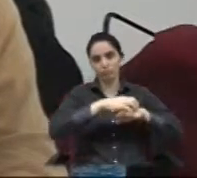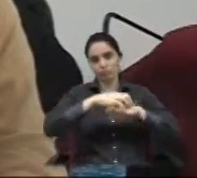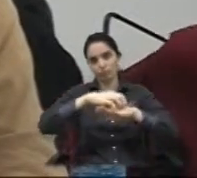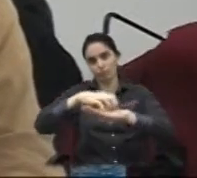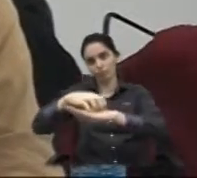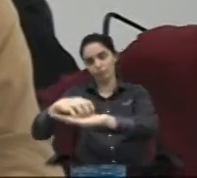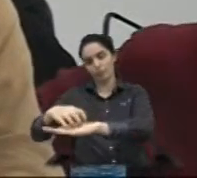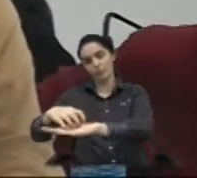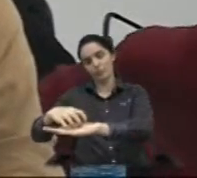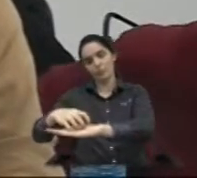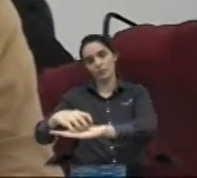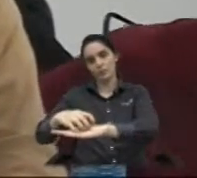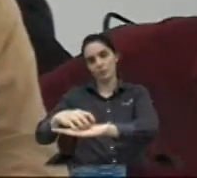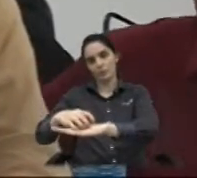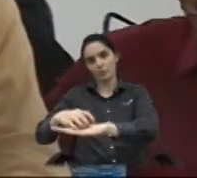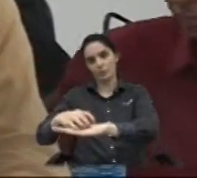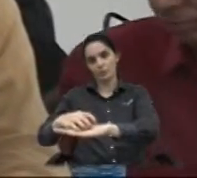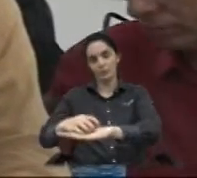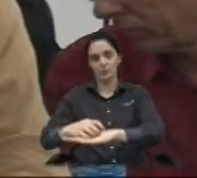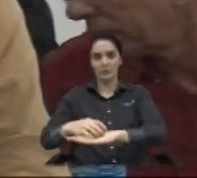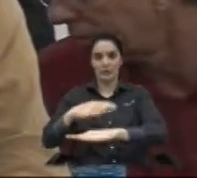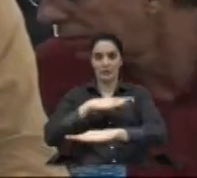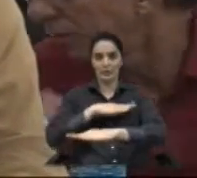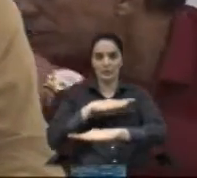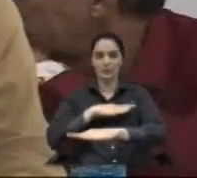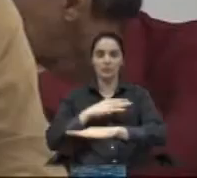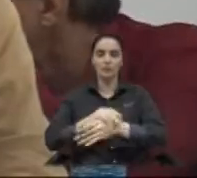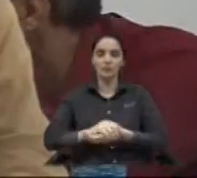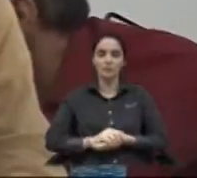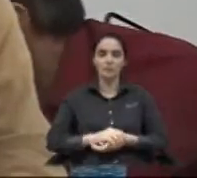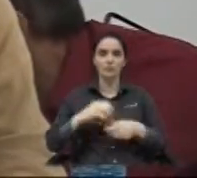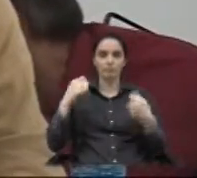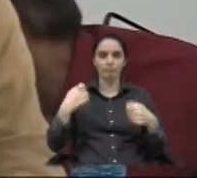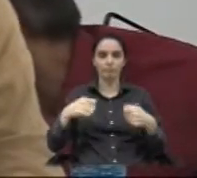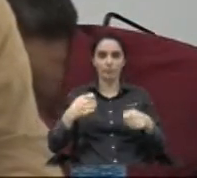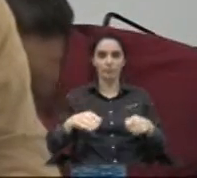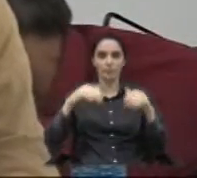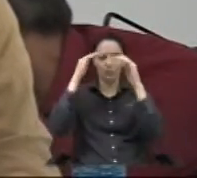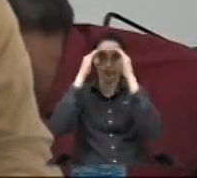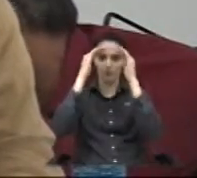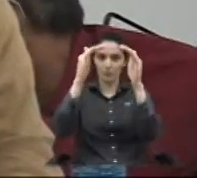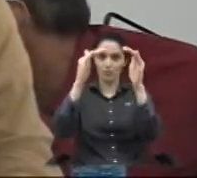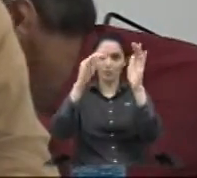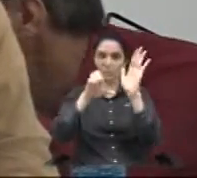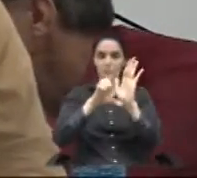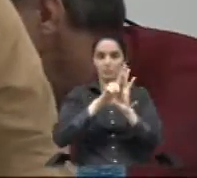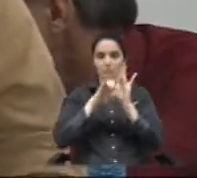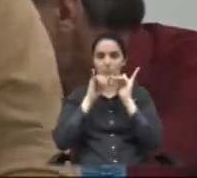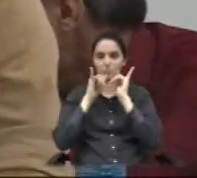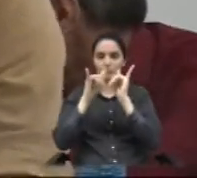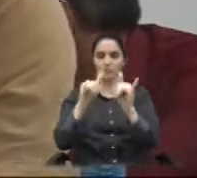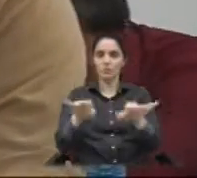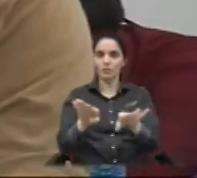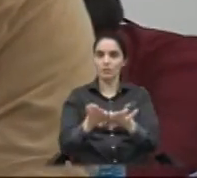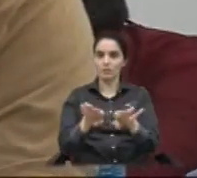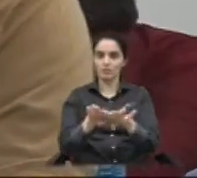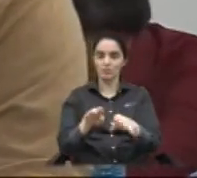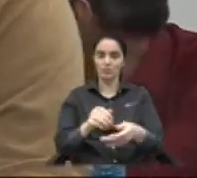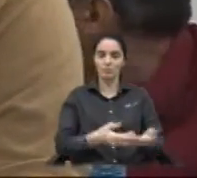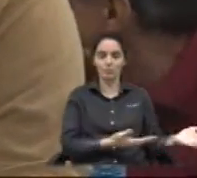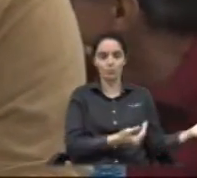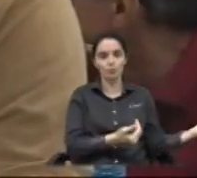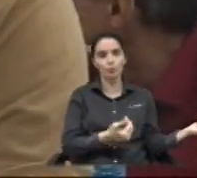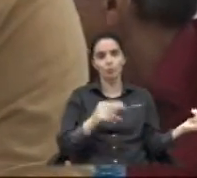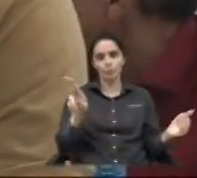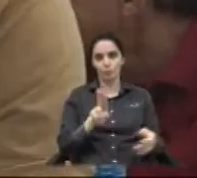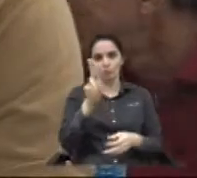o serviço de transporte interestadual, cumpra esta lei e divulgue também esta lei para que a juventude